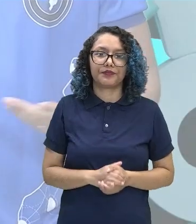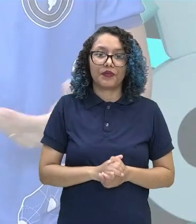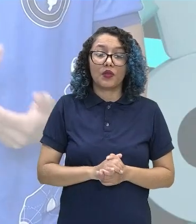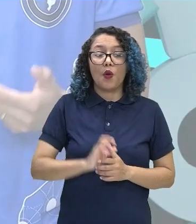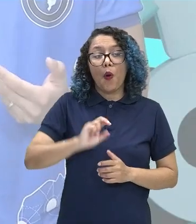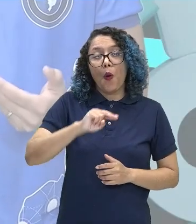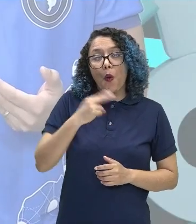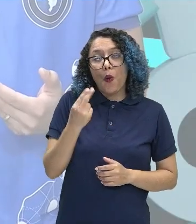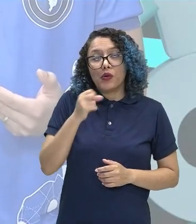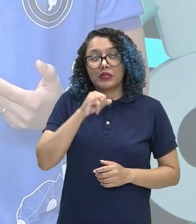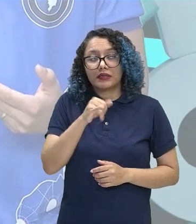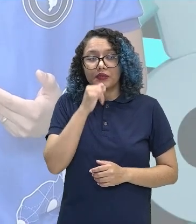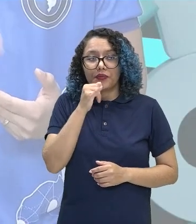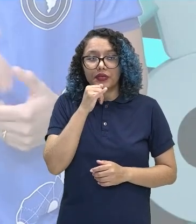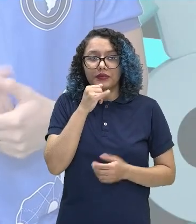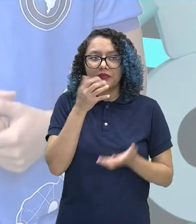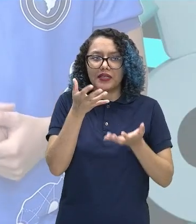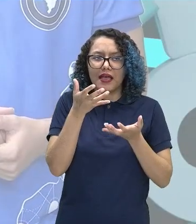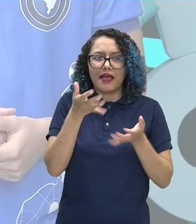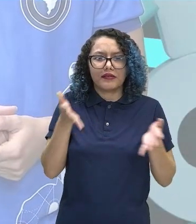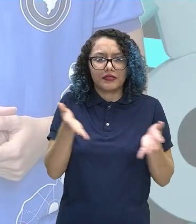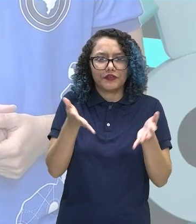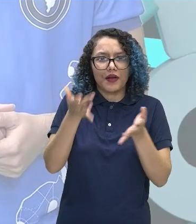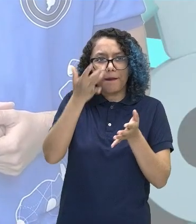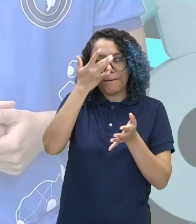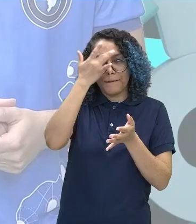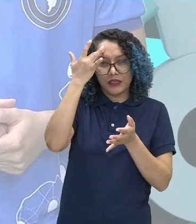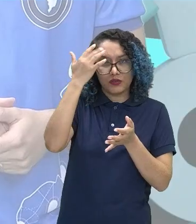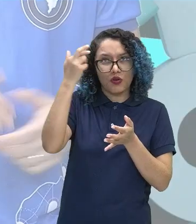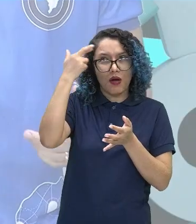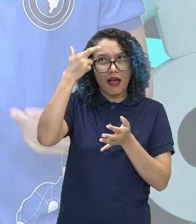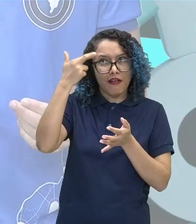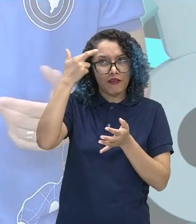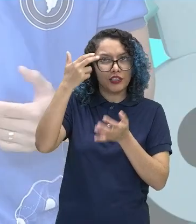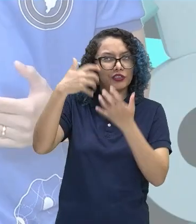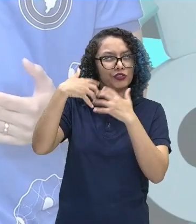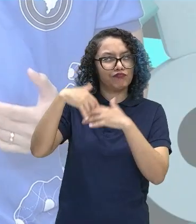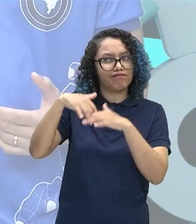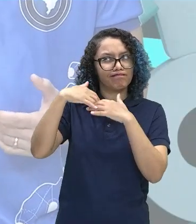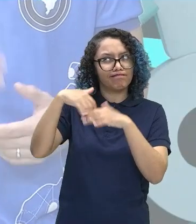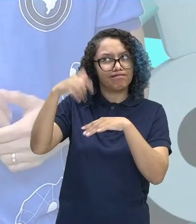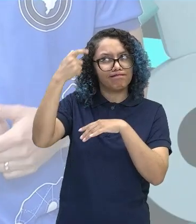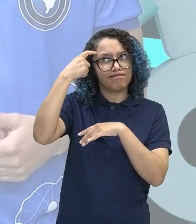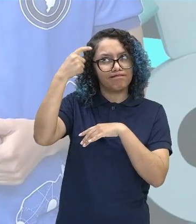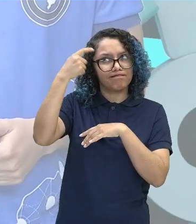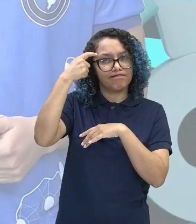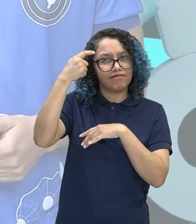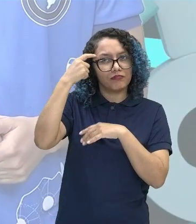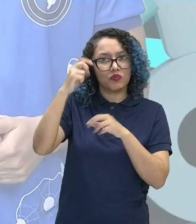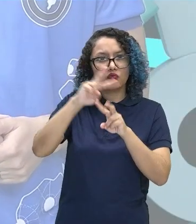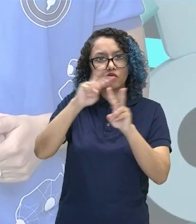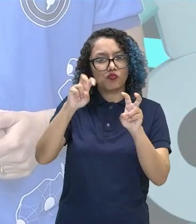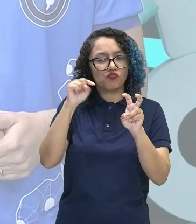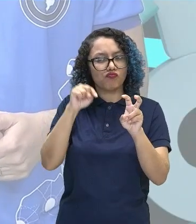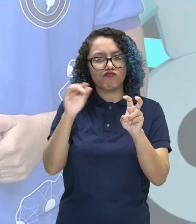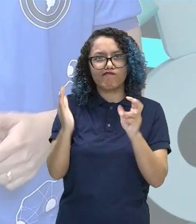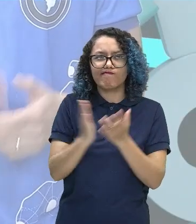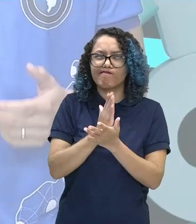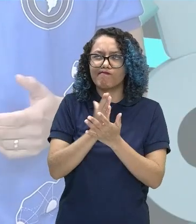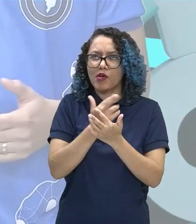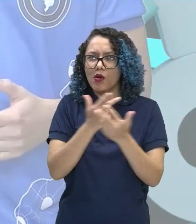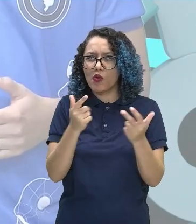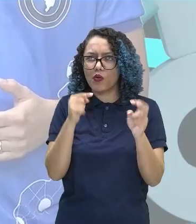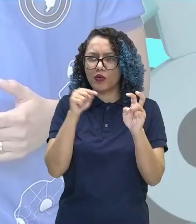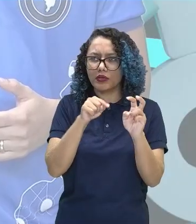se eu quero fazer a pessoa pensar sobre uma situação, se eu quero levar ela a refletir sobre algo, então eu posso